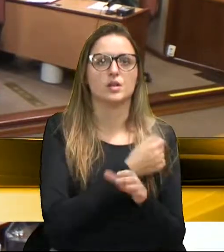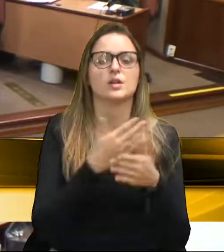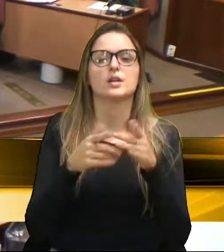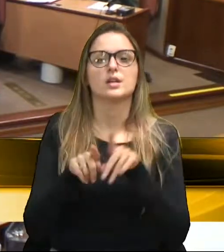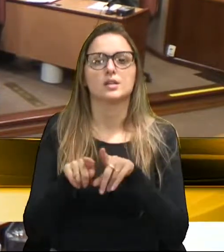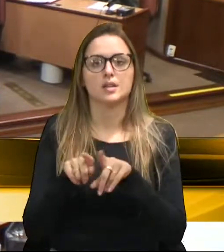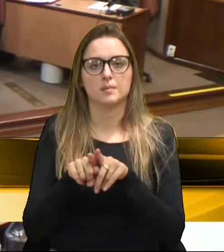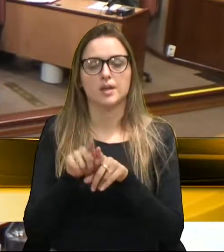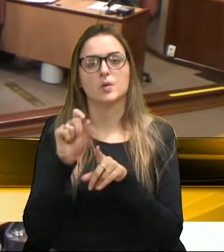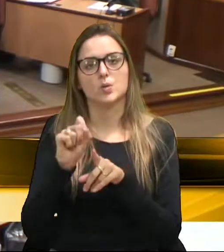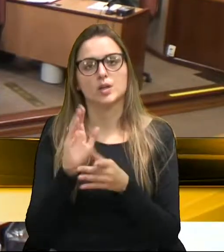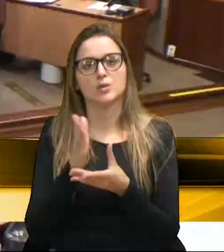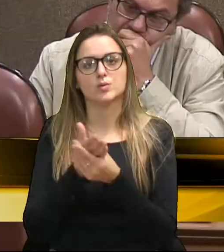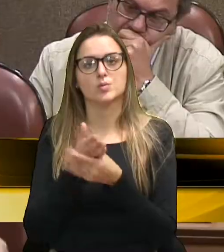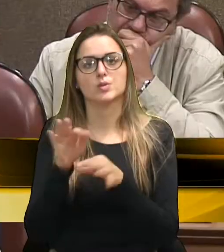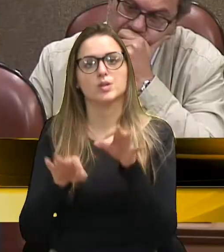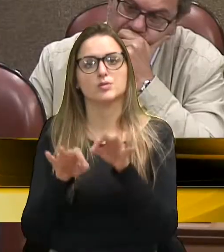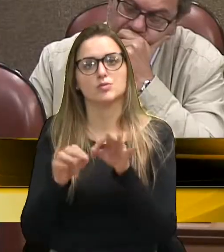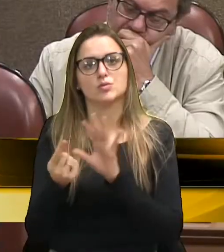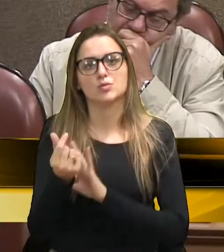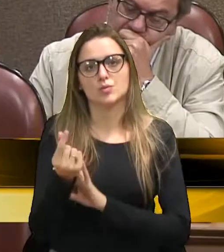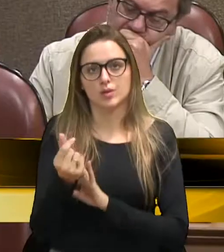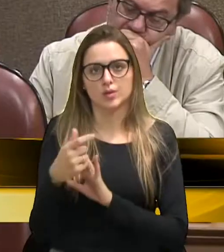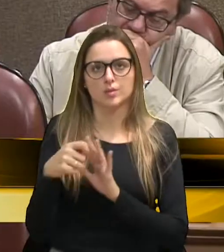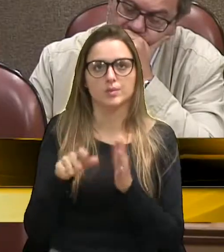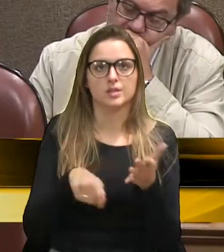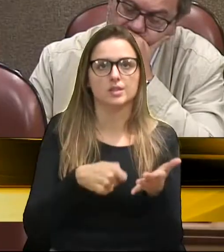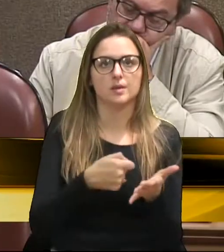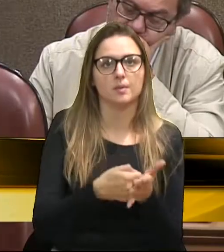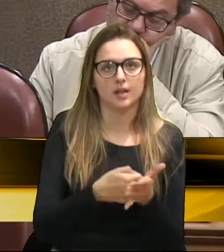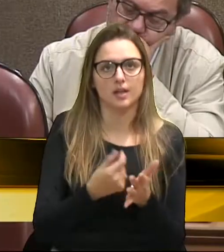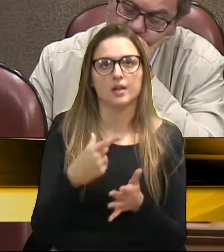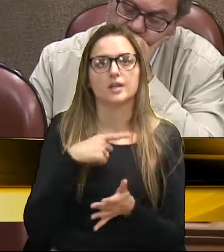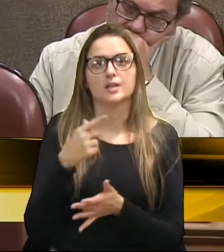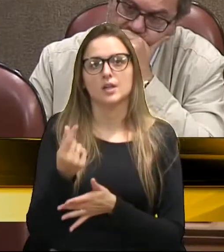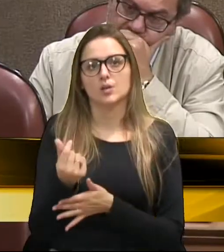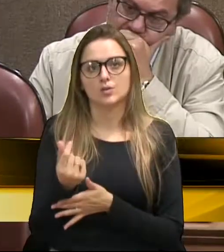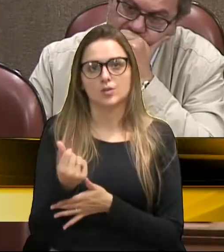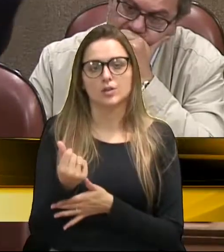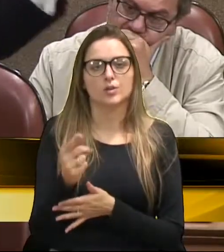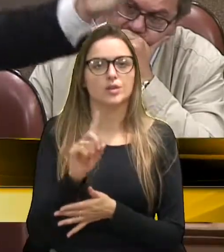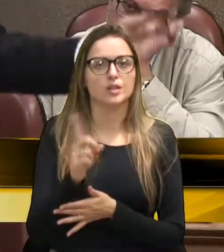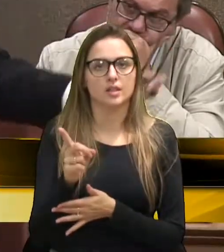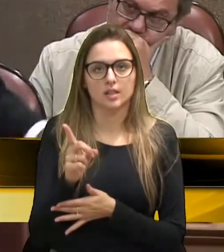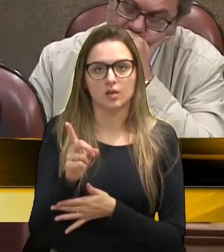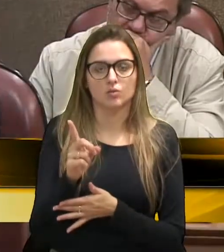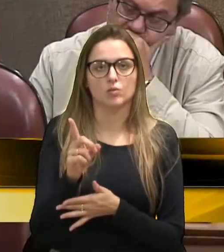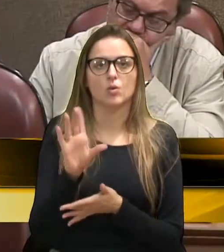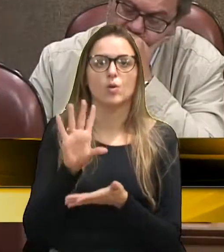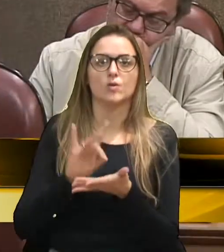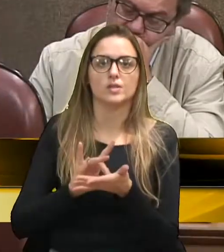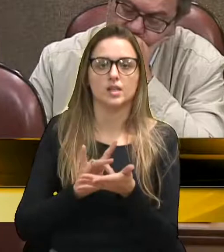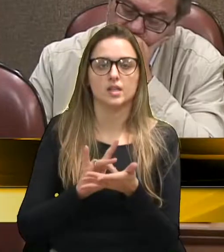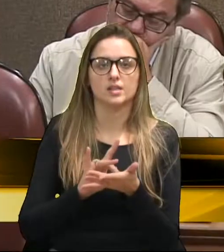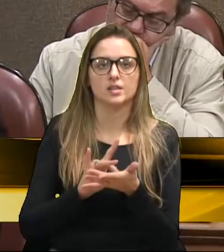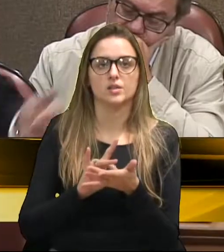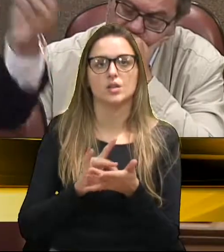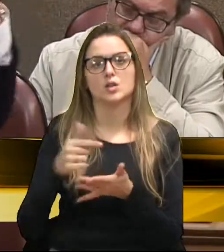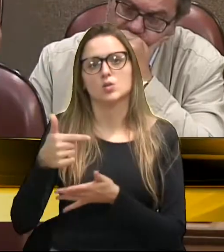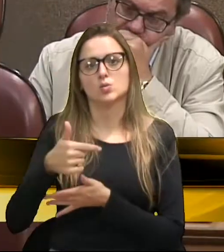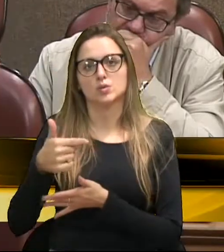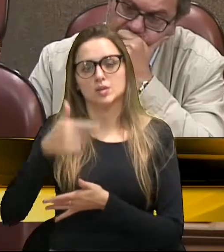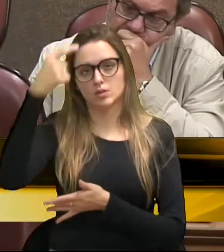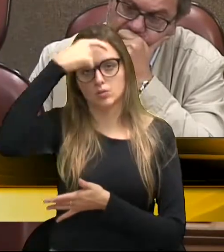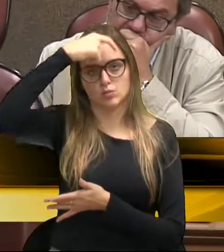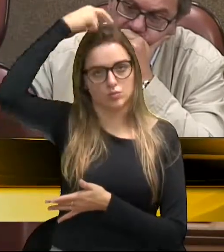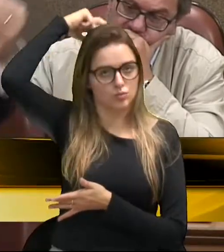precatórios judiciais. Então, ali tem um valor, né, que está colocado, então não procede também aquela questão do vice de que não havia,